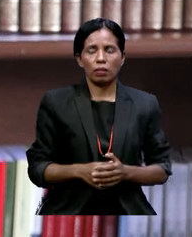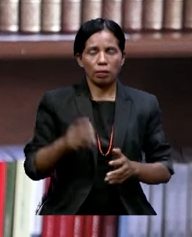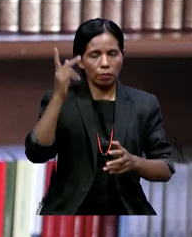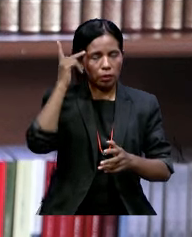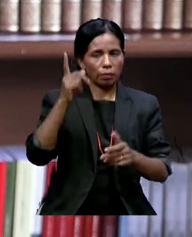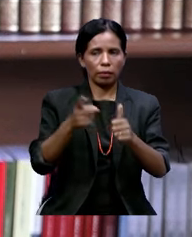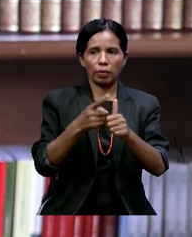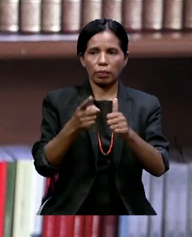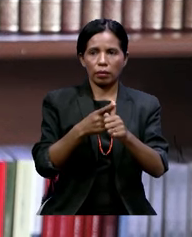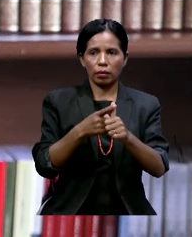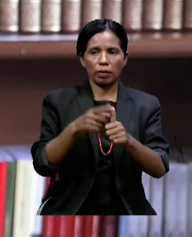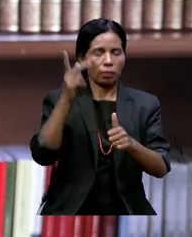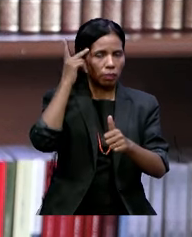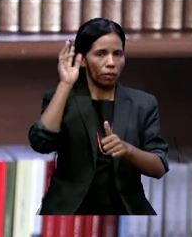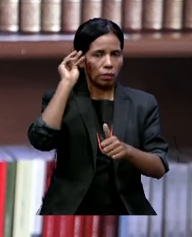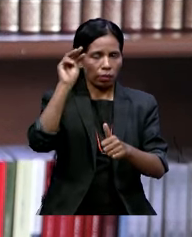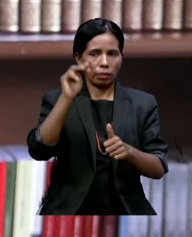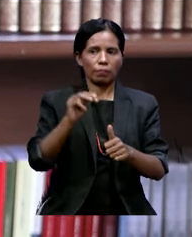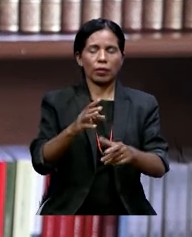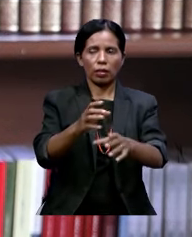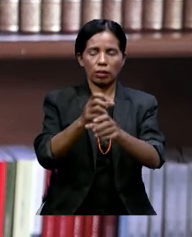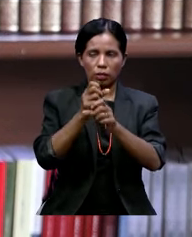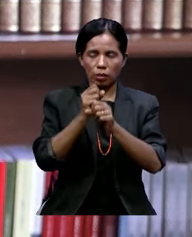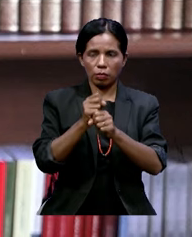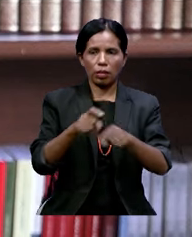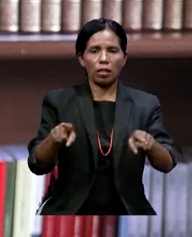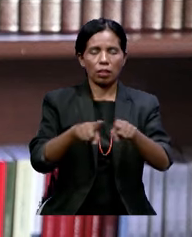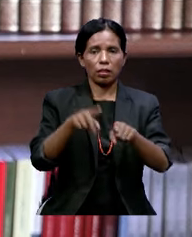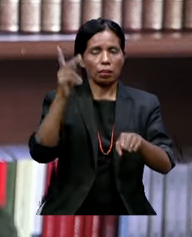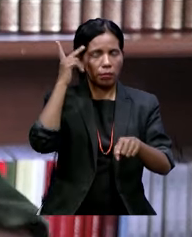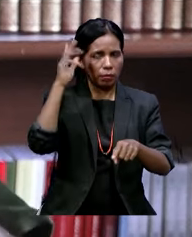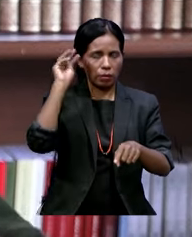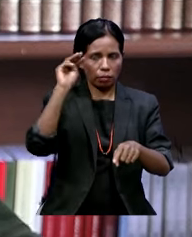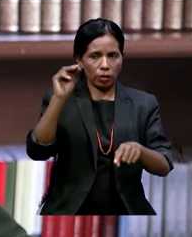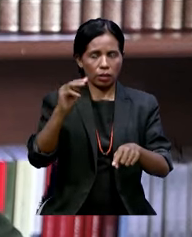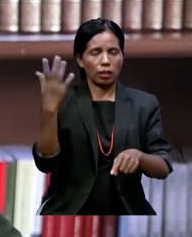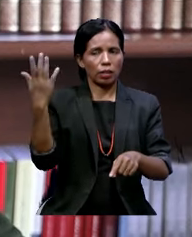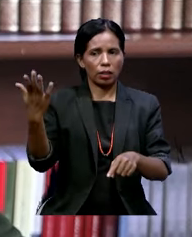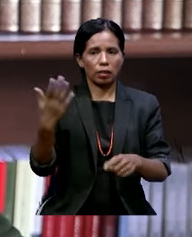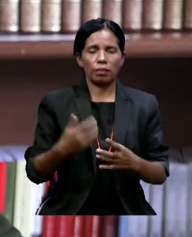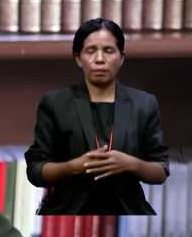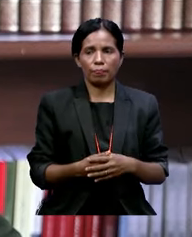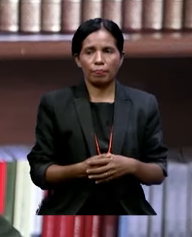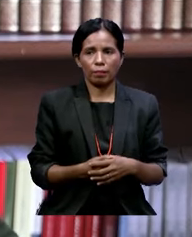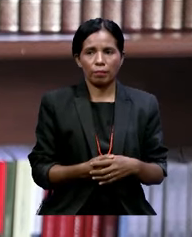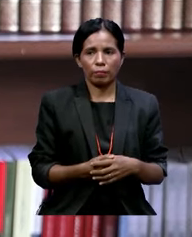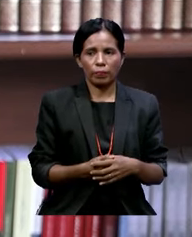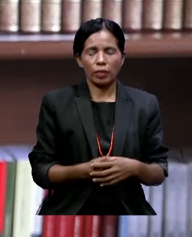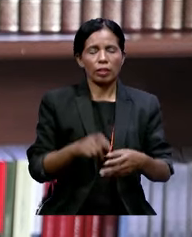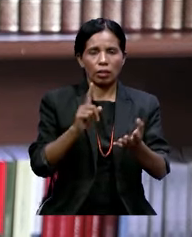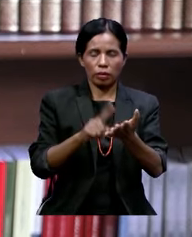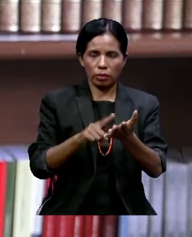lugar nene mak ba primeiro ministro. Simu ninia mandato hanesan primeiro ministro. Ia ninia